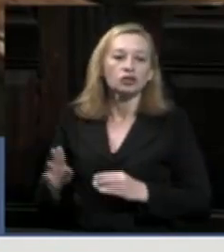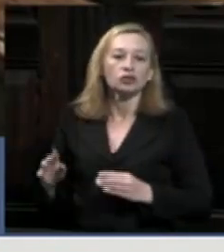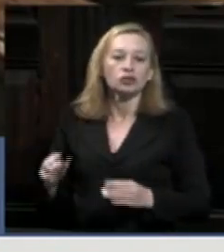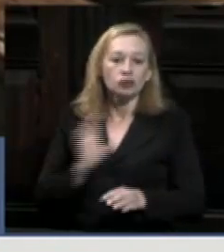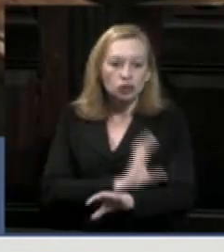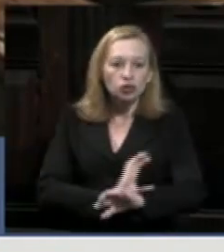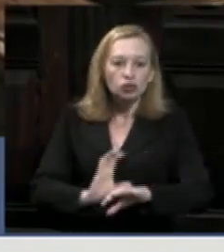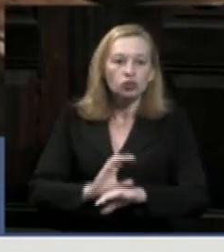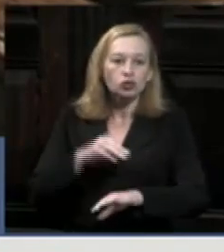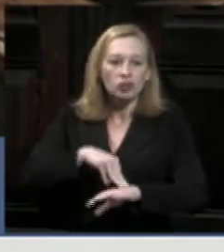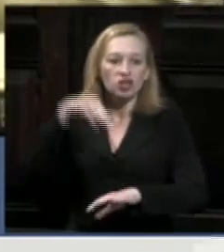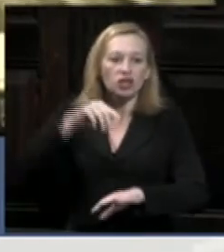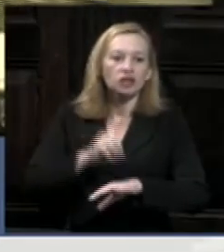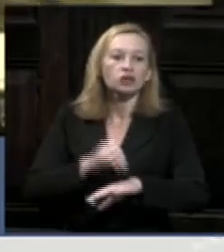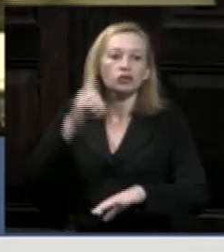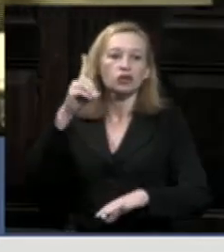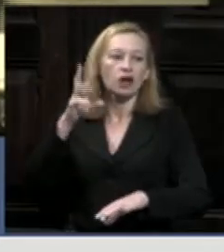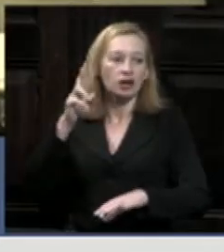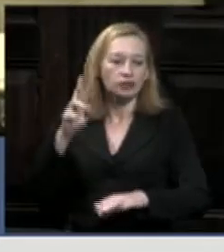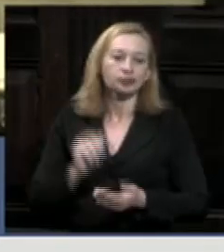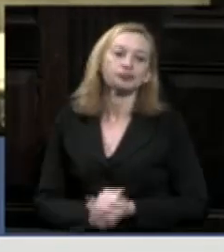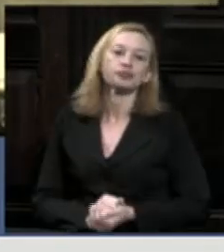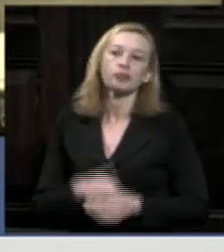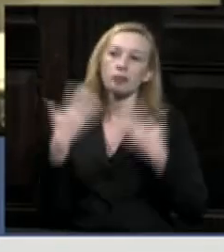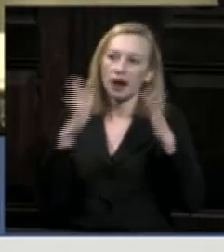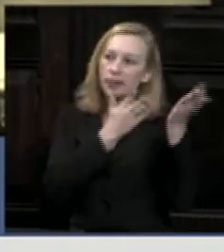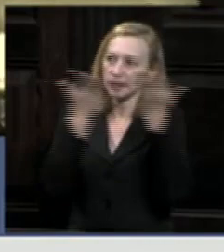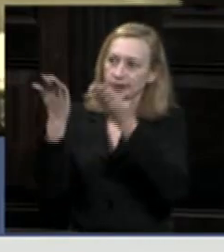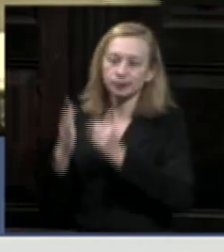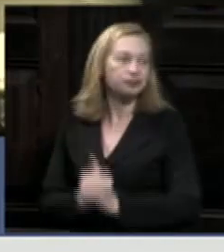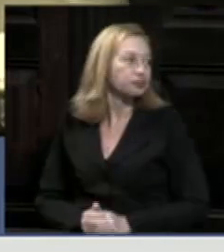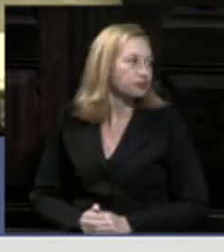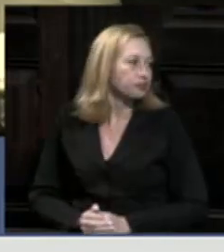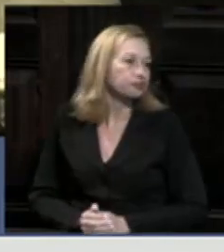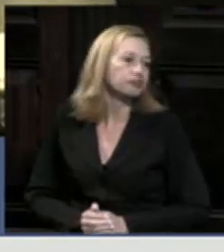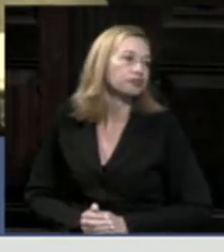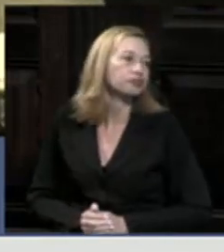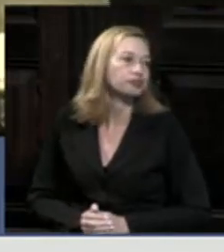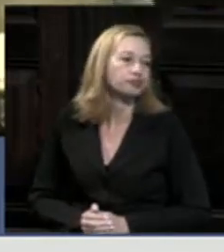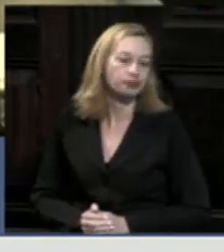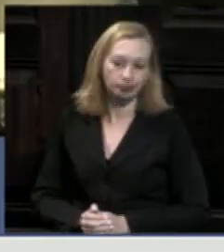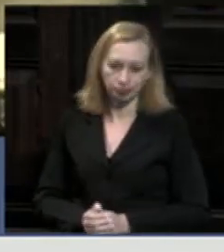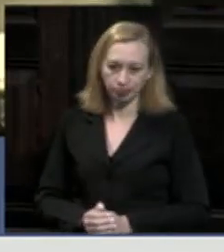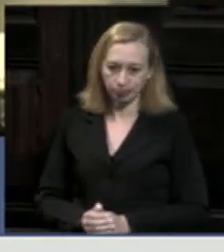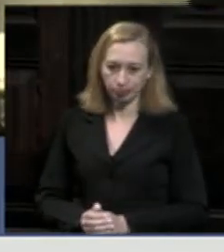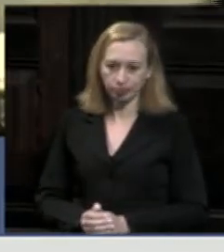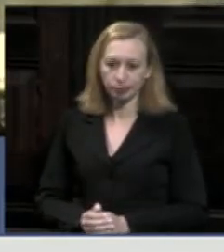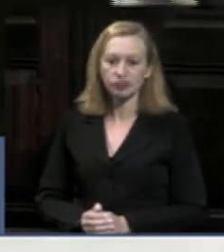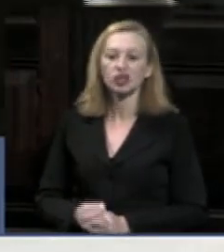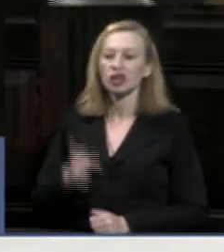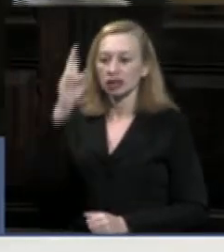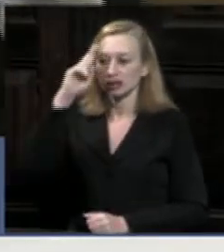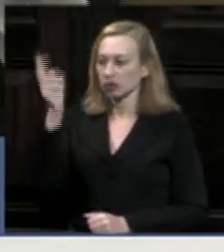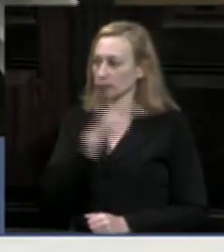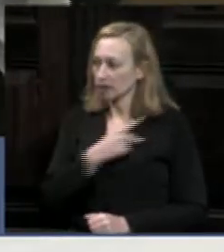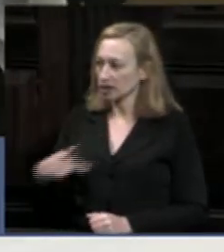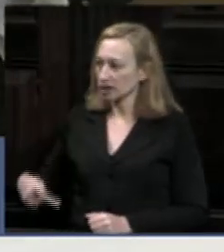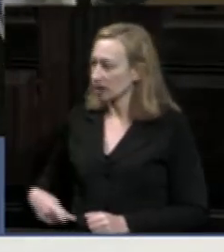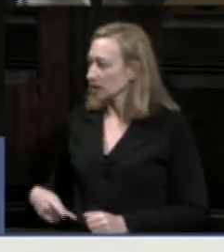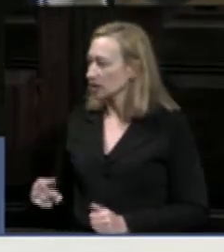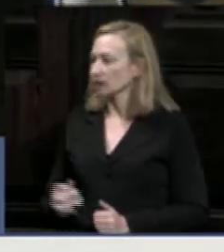lutam estamos juntos pintado carlos de mim senhor presidente